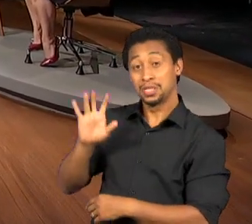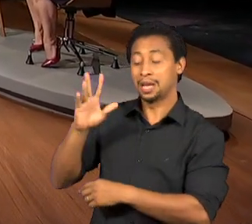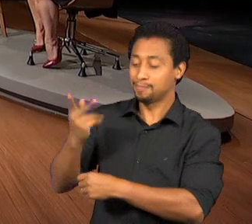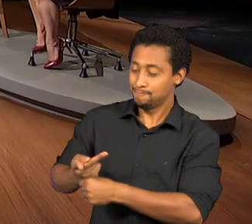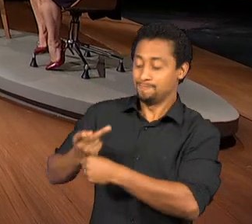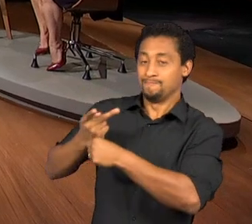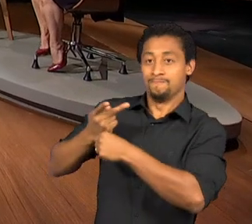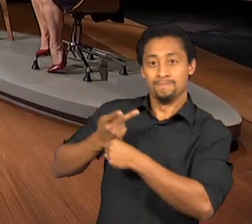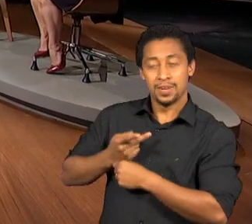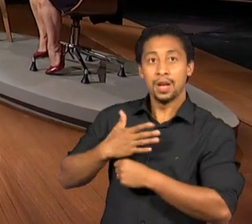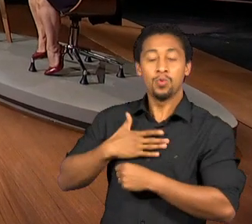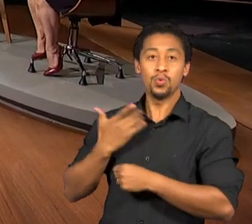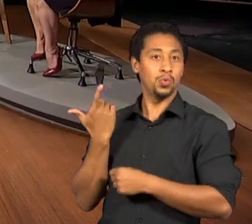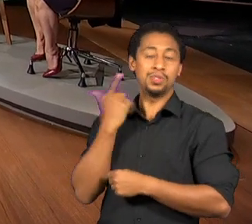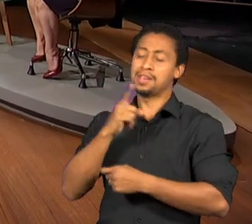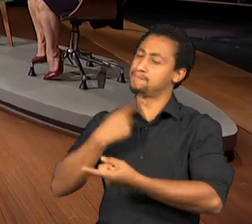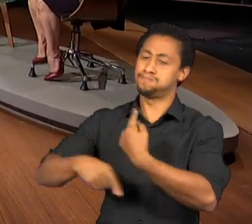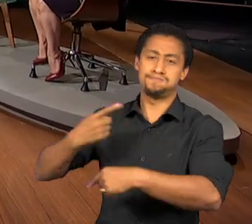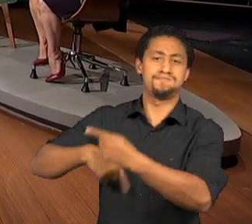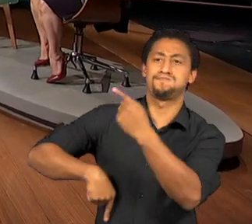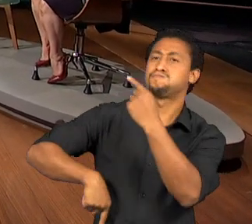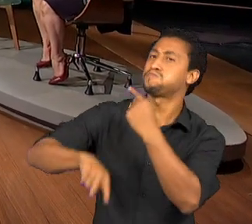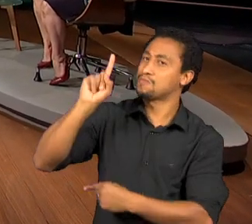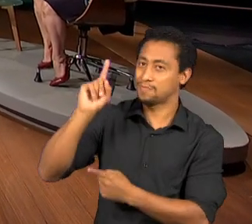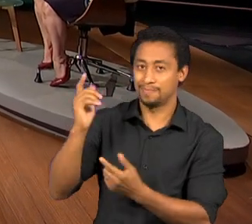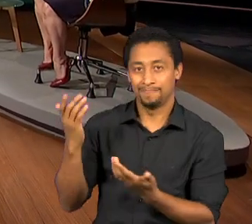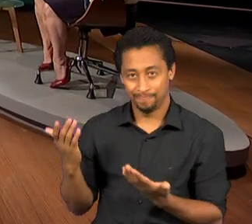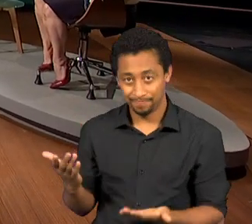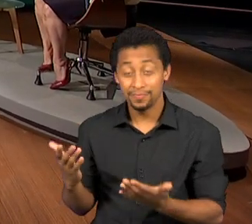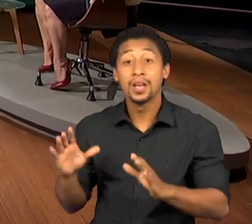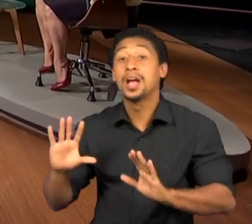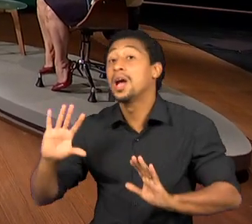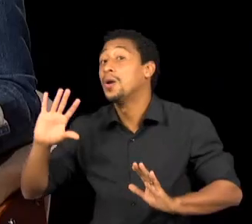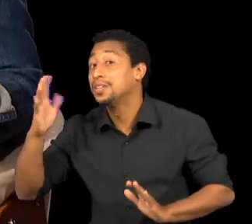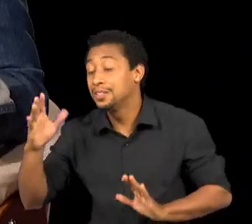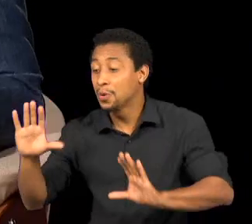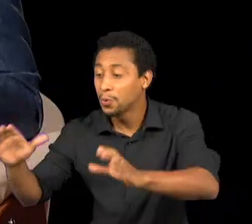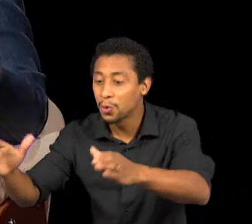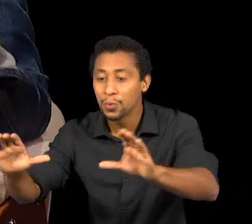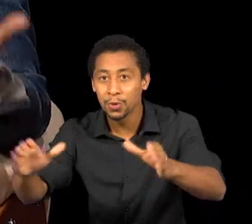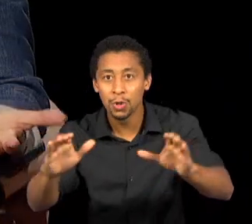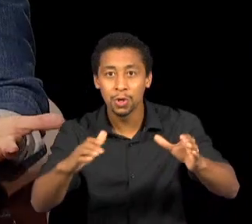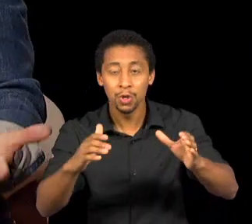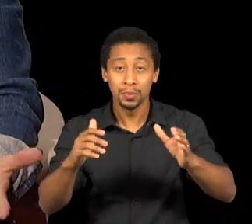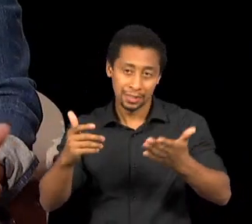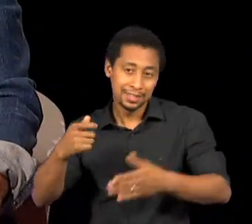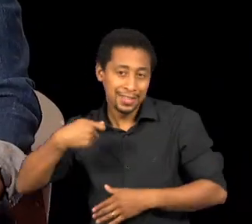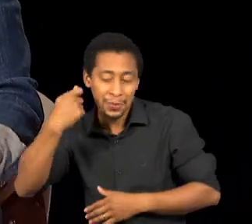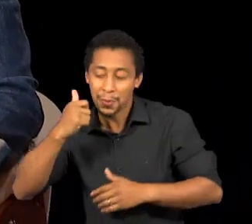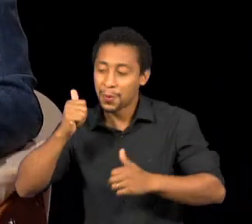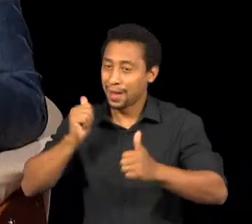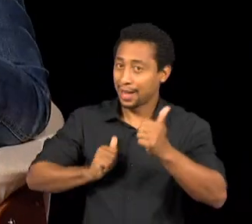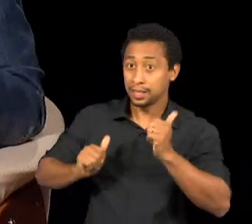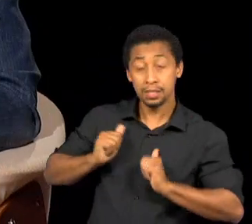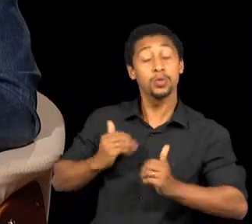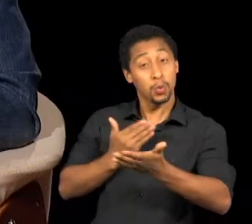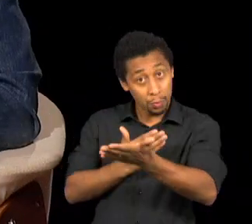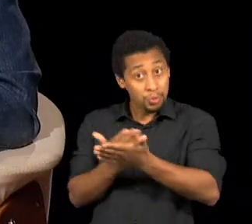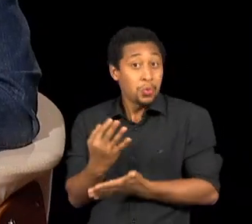me projetou. Aí as pessoas, os atores, os artistas já passaram a me conhecer, né? Eu fui